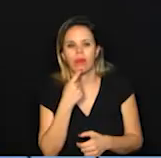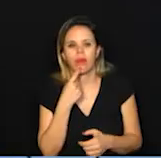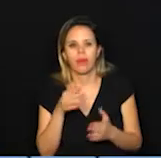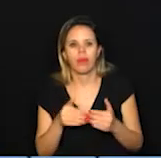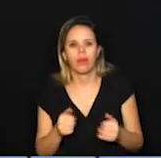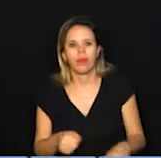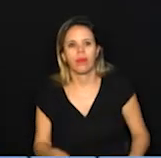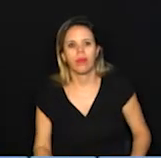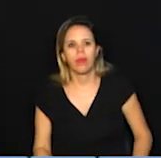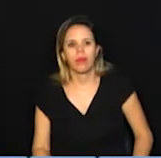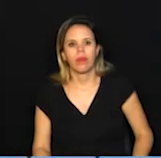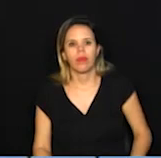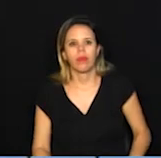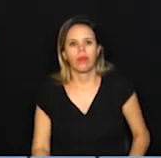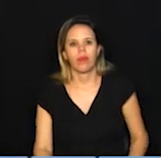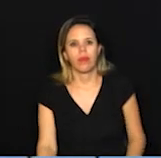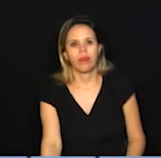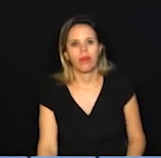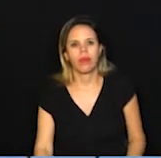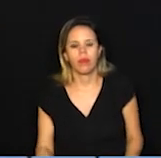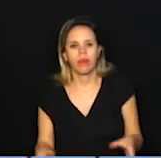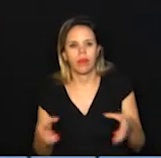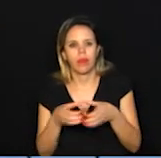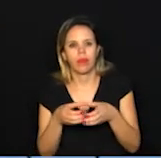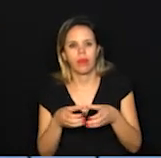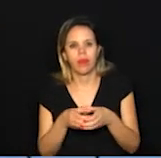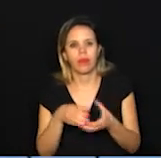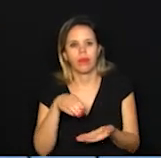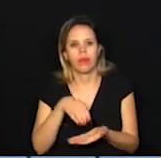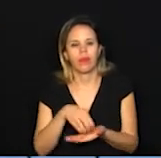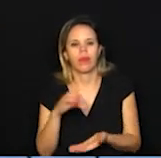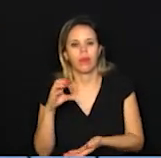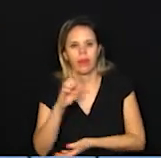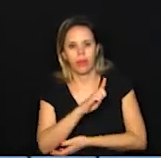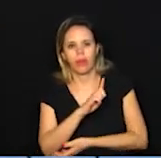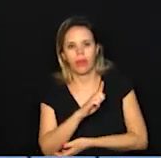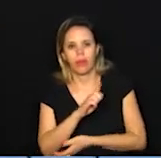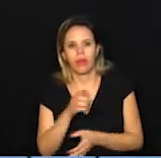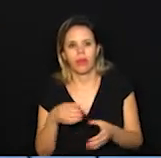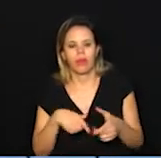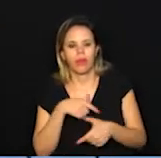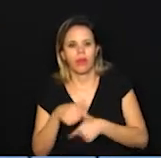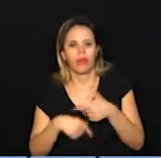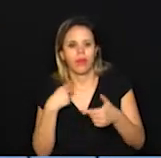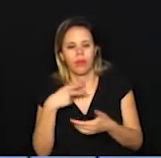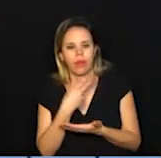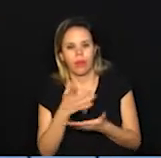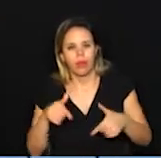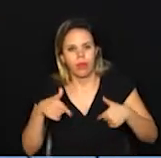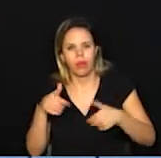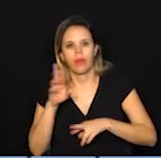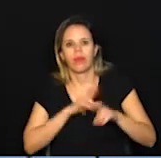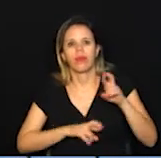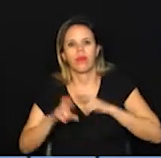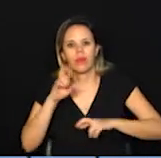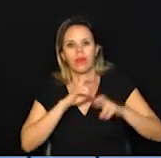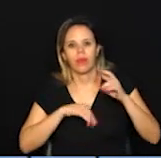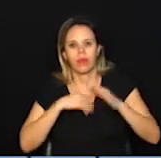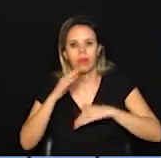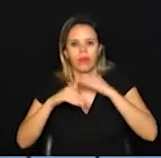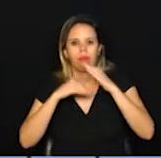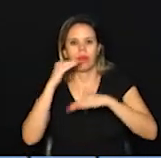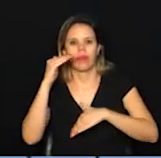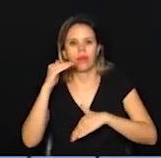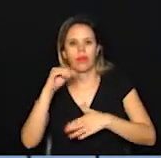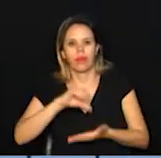emprestou. Olha, a comissão do Distrito do Campo Grande atua justamente para analisar o